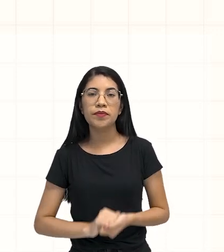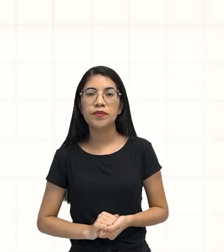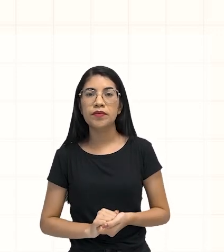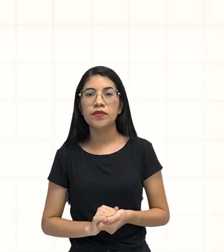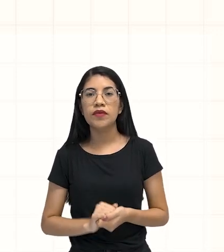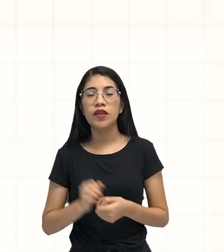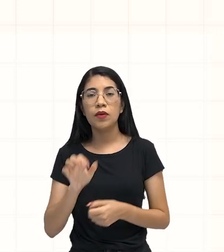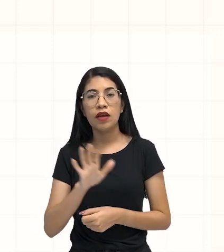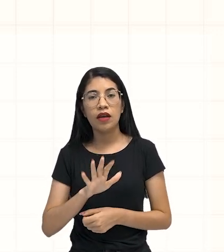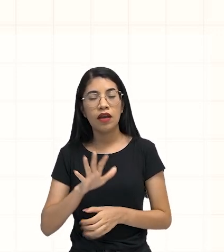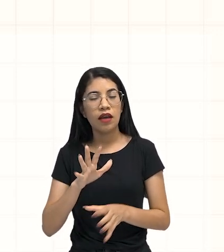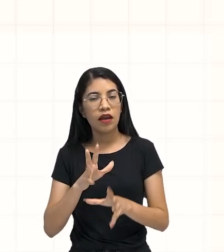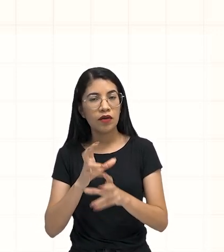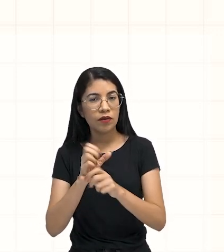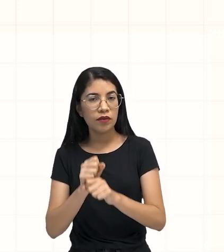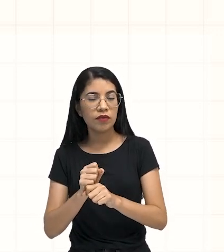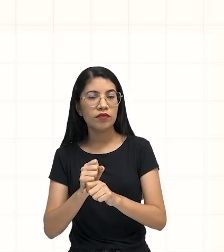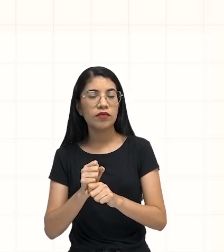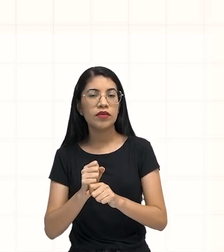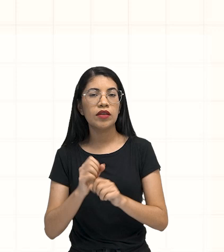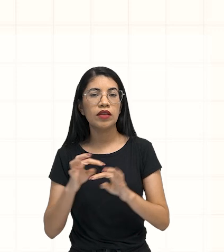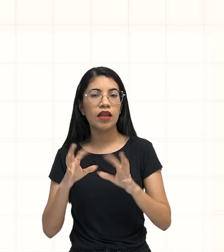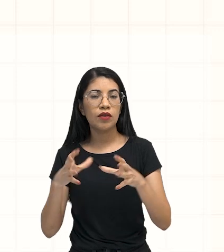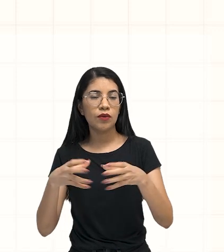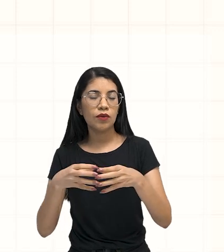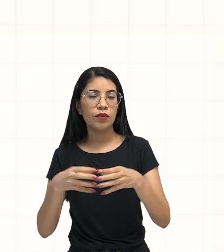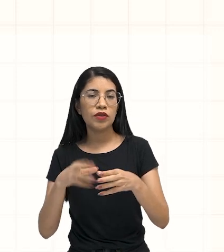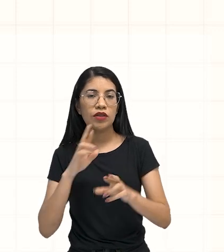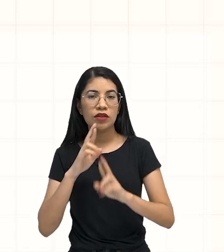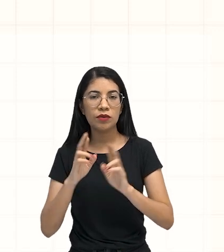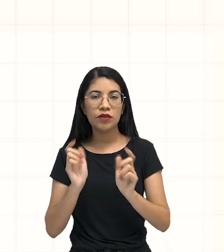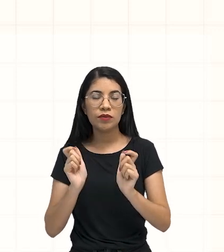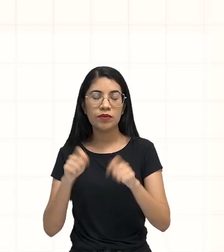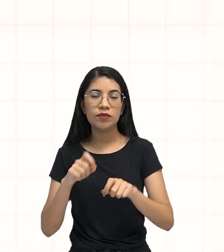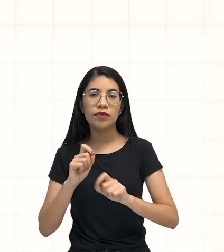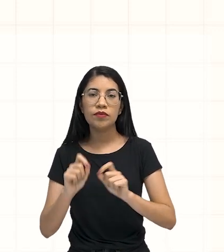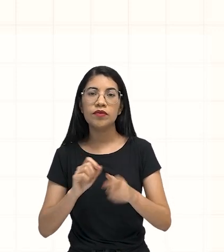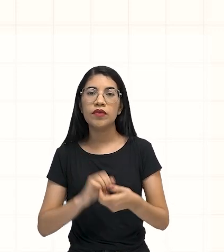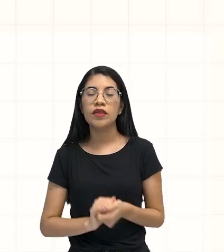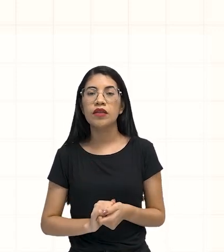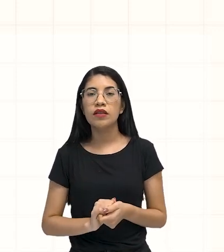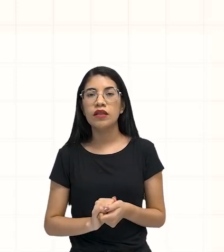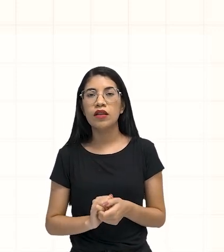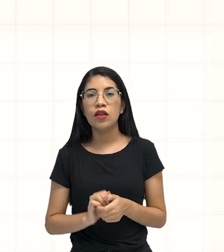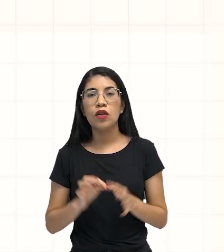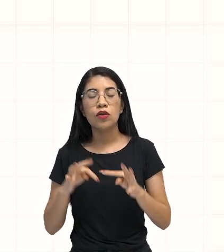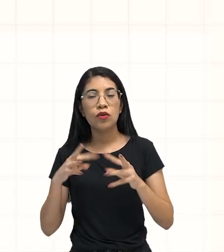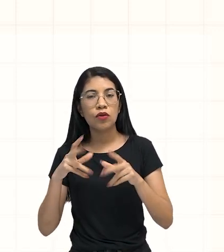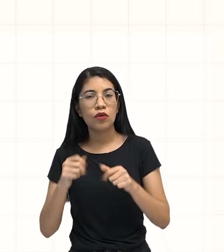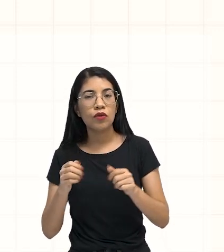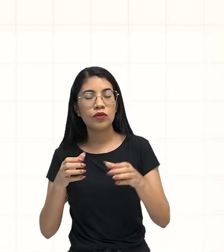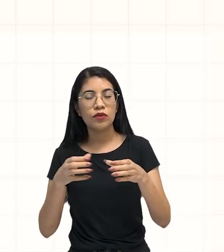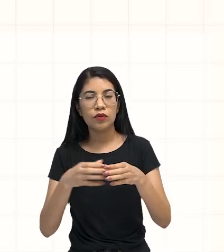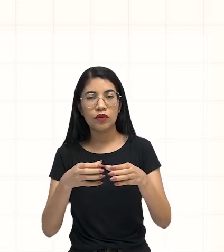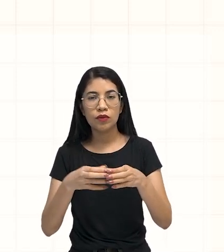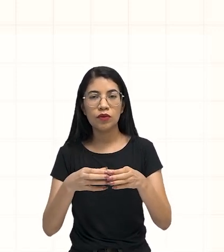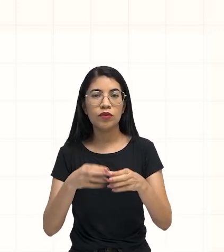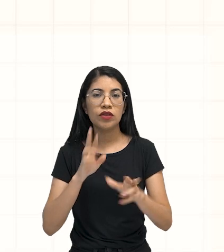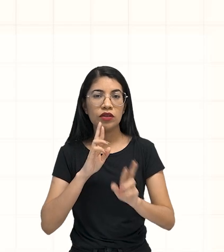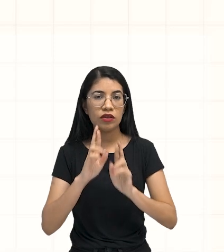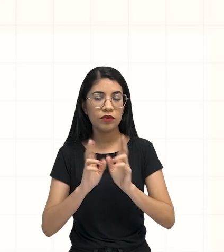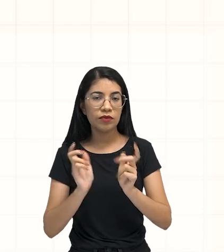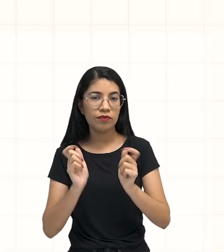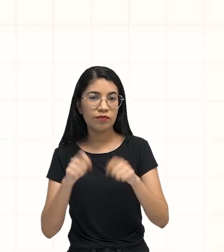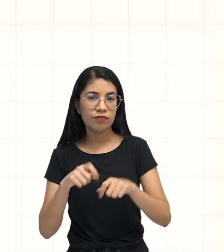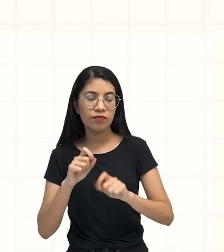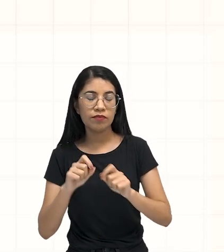Considere o espaço amostral, tá, representado aqui pelo ômega, como sendo o conjunto de todos os resultados possíveis.